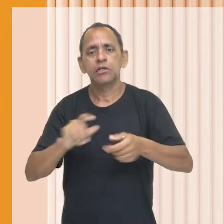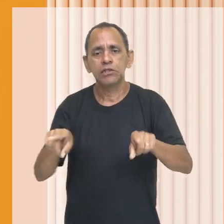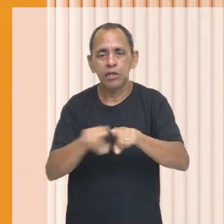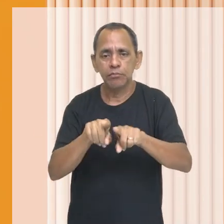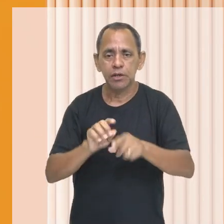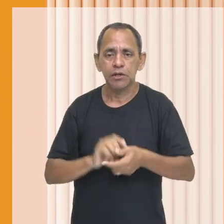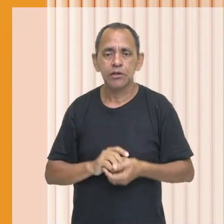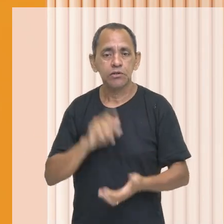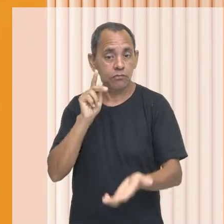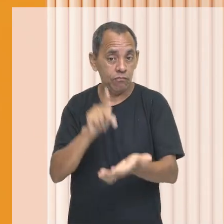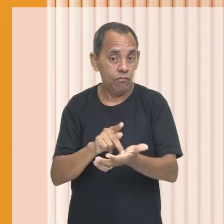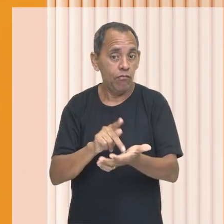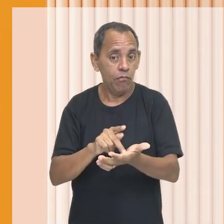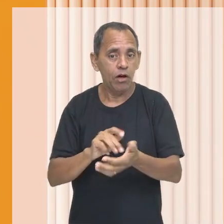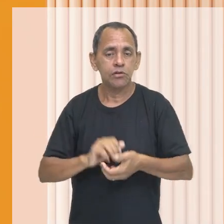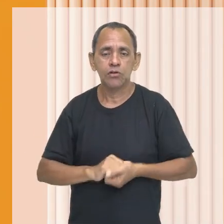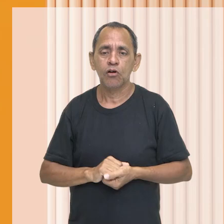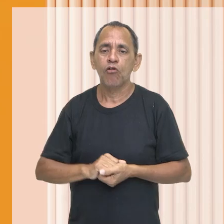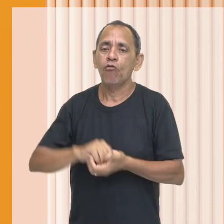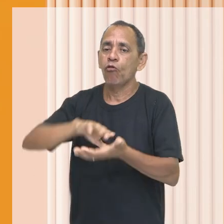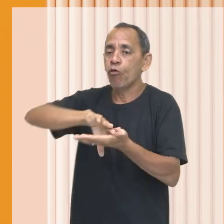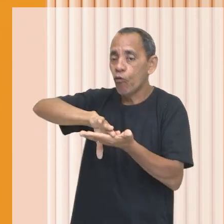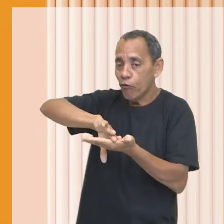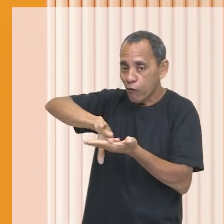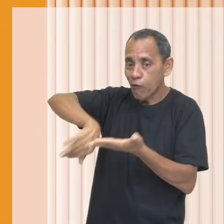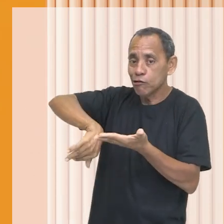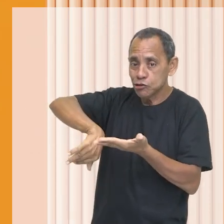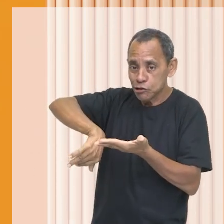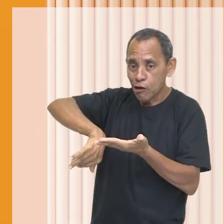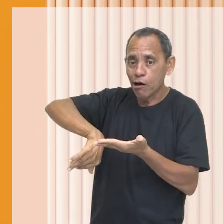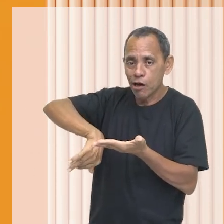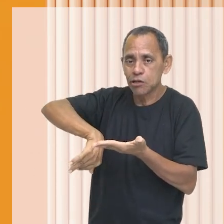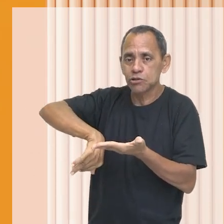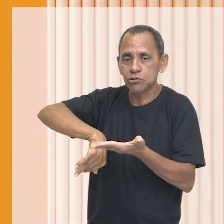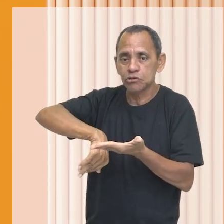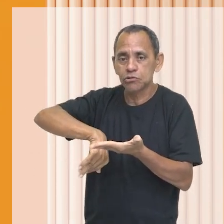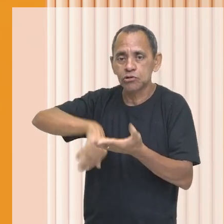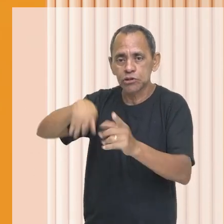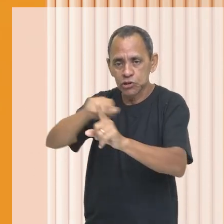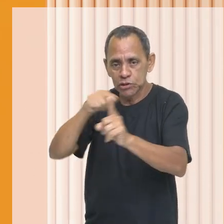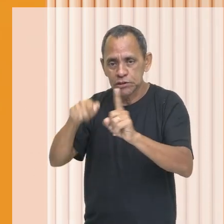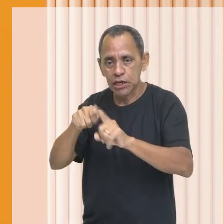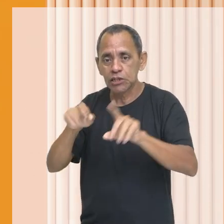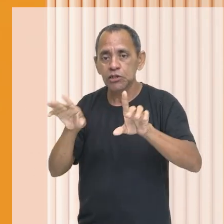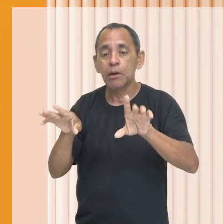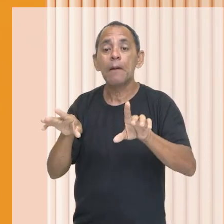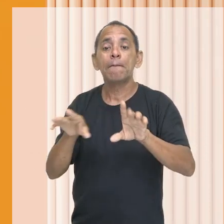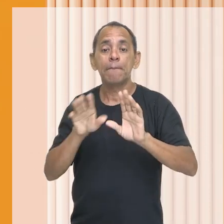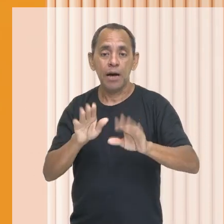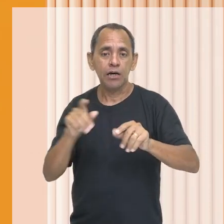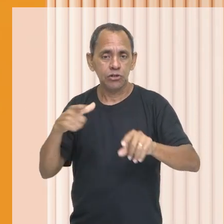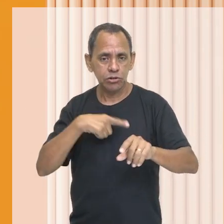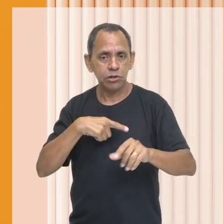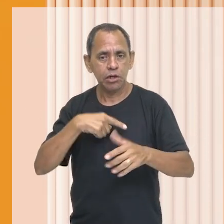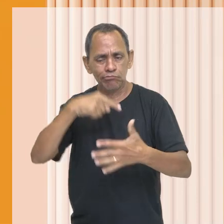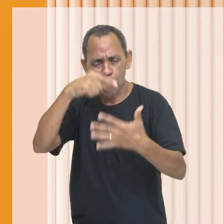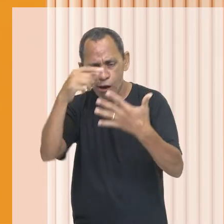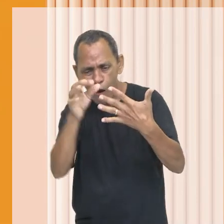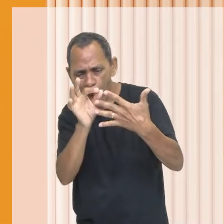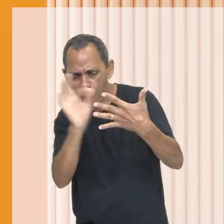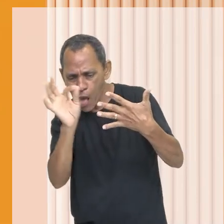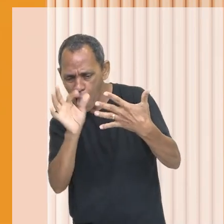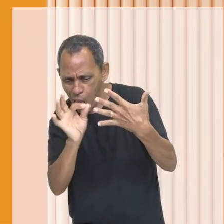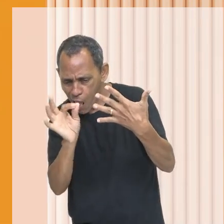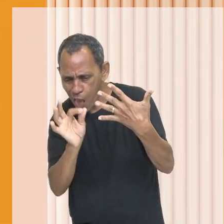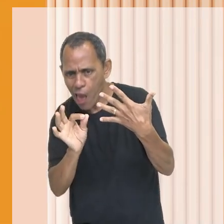de abolido, você vai ter, sim, ainda resquícios, né, estruturais